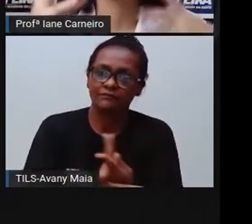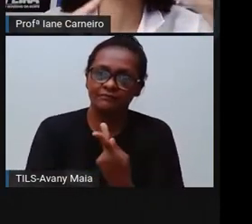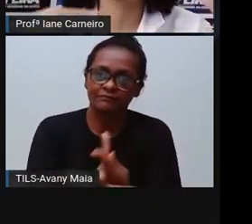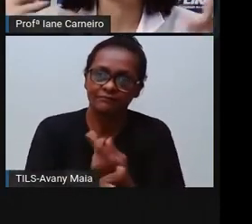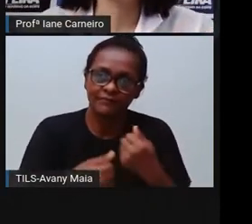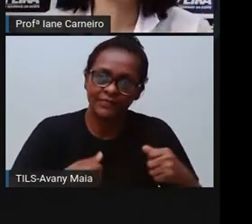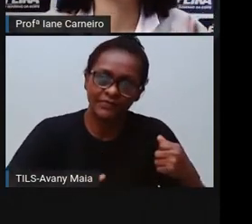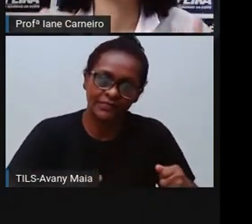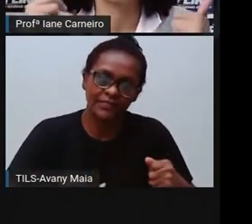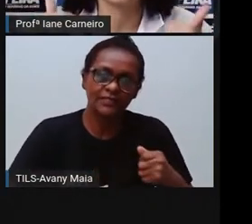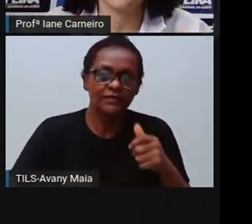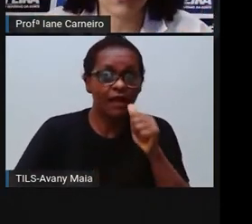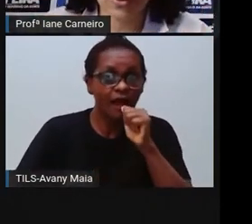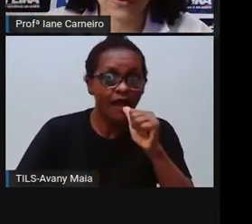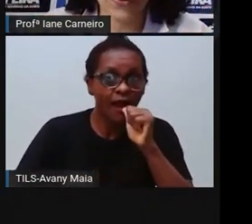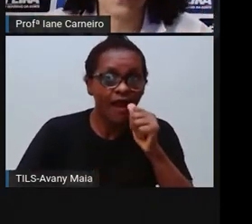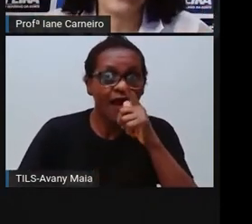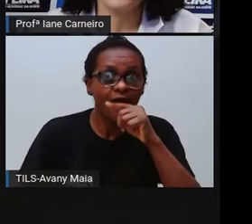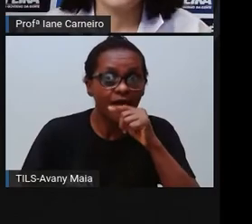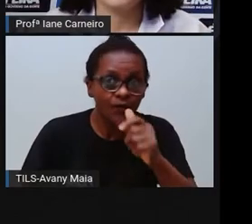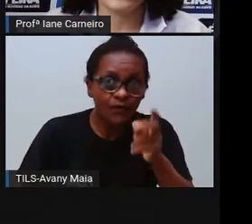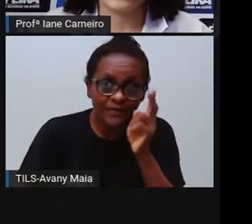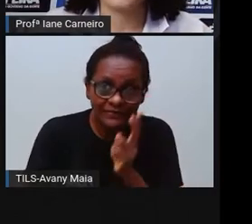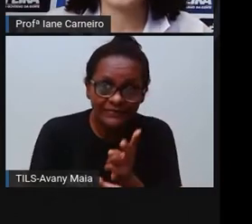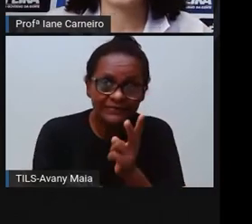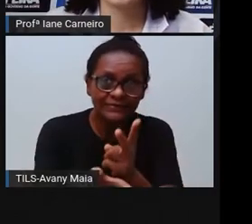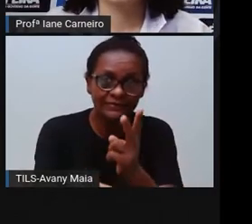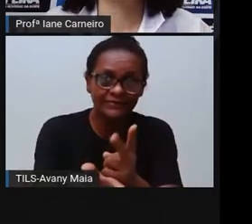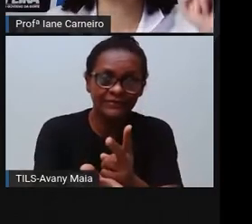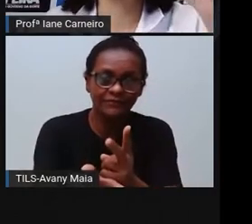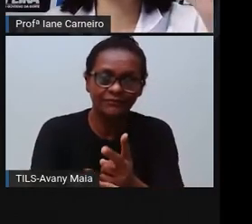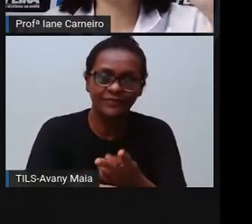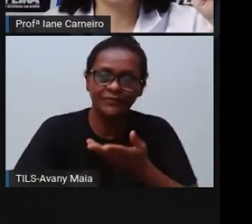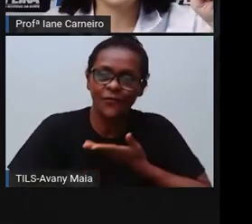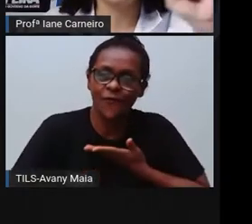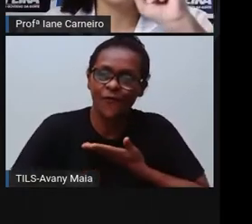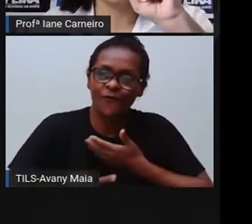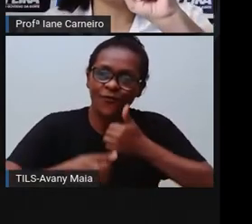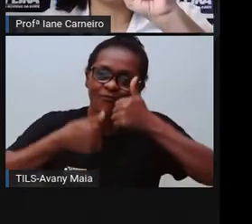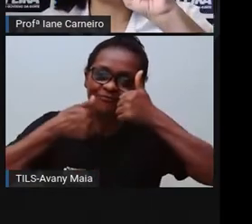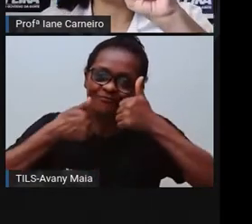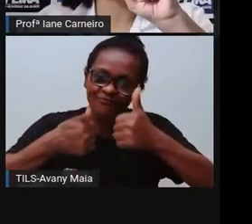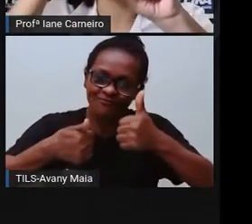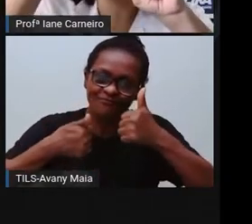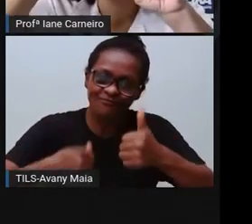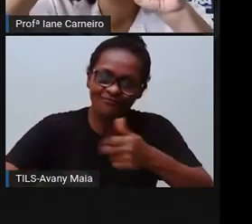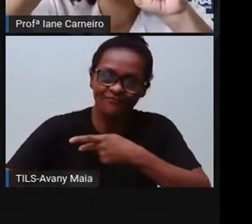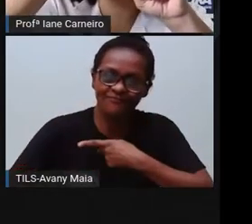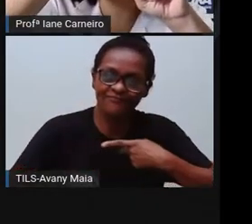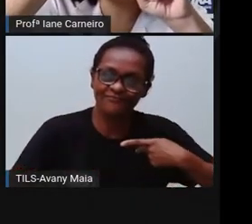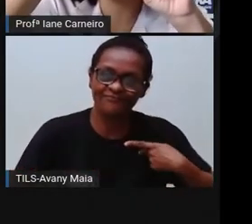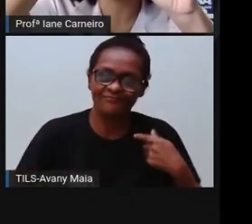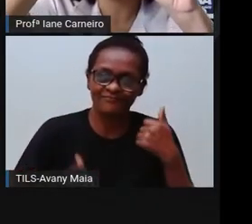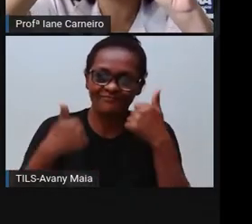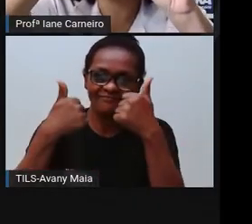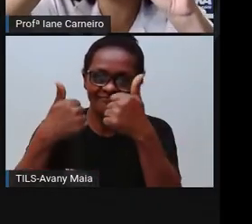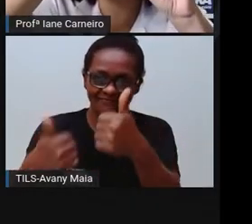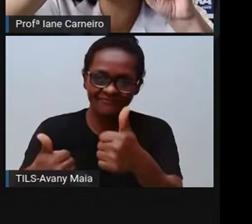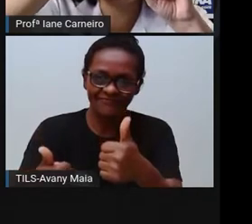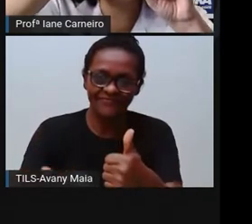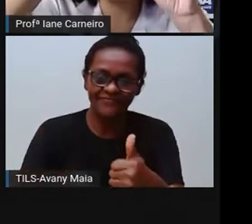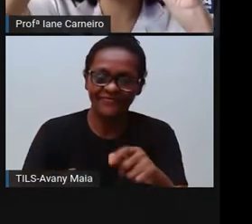deixa os nossos órgãos funcionarem de forma legal. Então, dormir bem, vamos lembrar aqui com a Pró? Dormir bem,